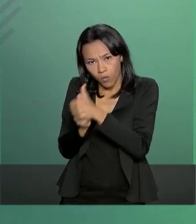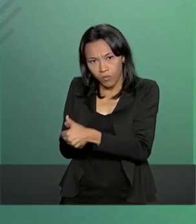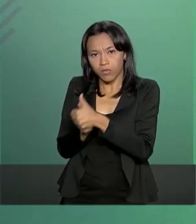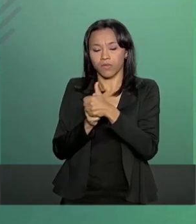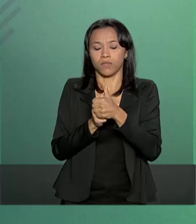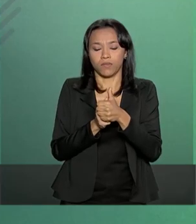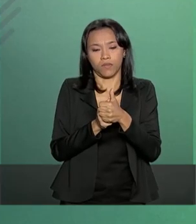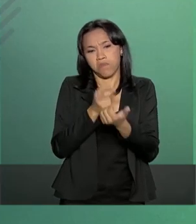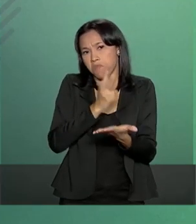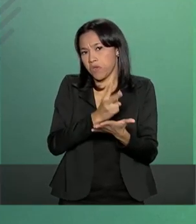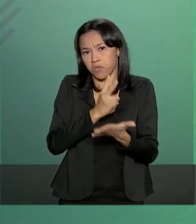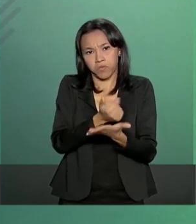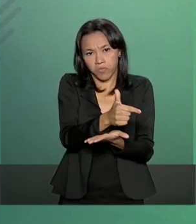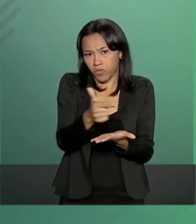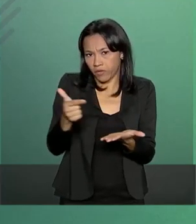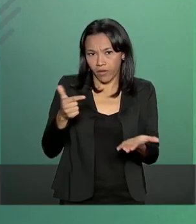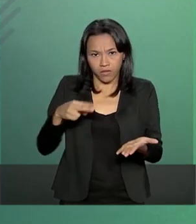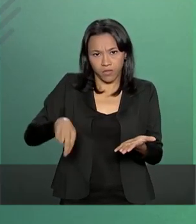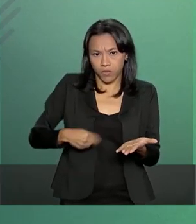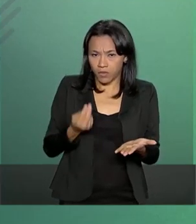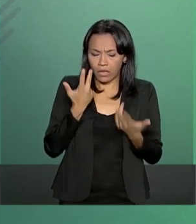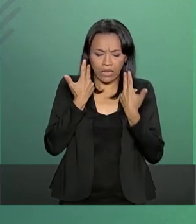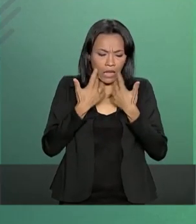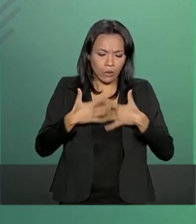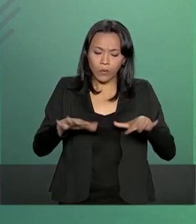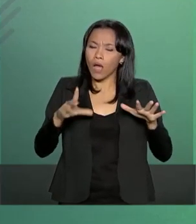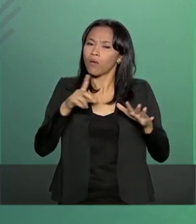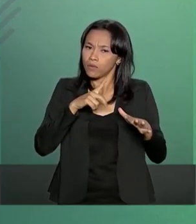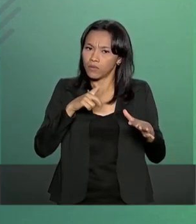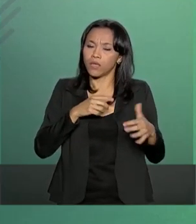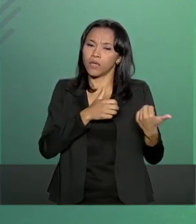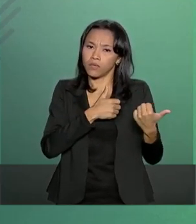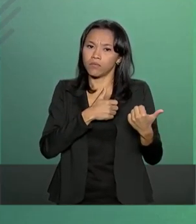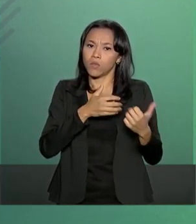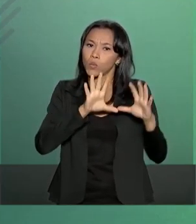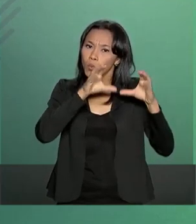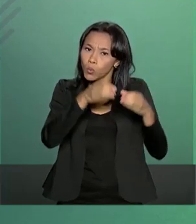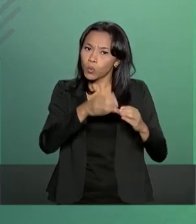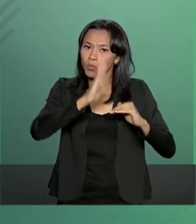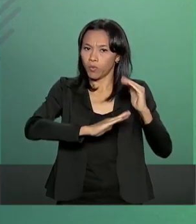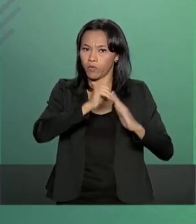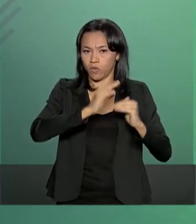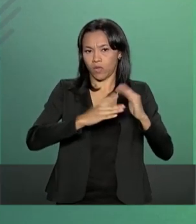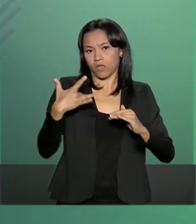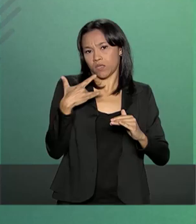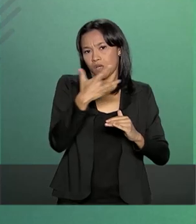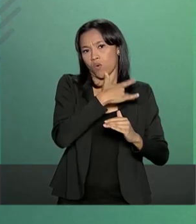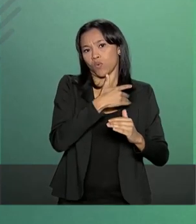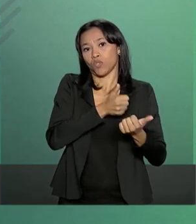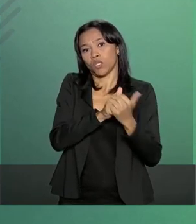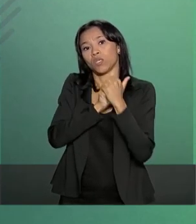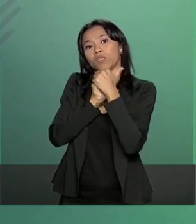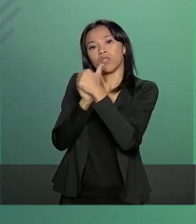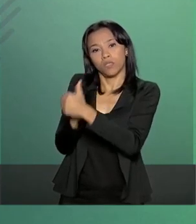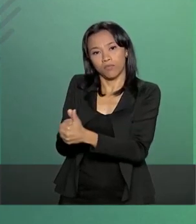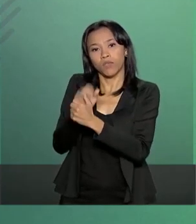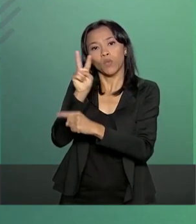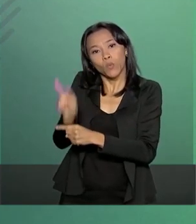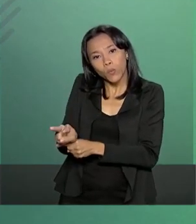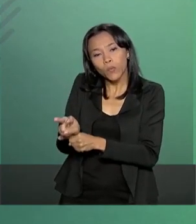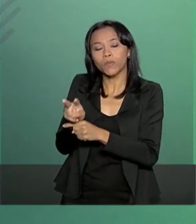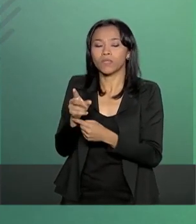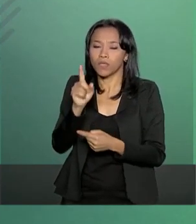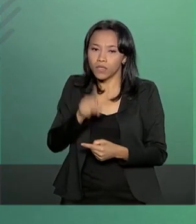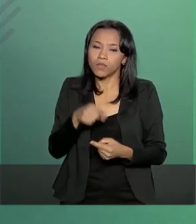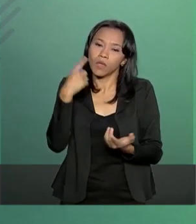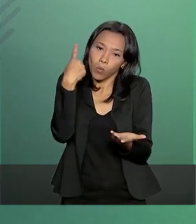tivesse sido feita uma cirurgia, ele já teria naturalmente este acompanhamento. É parte do processo da segurança de uma autoridade chefe do